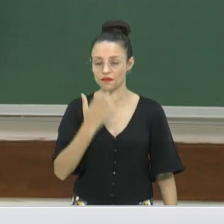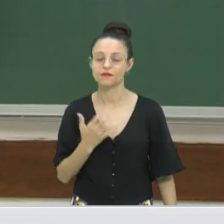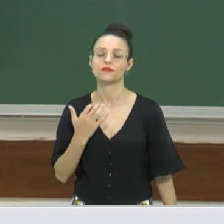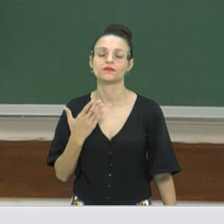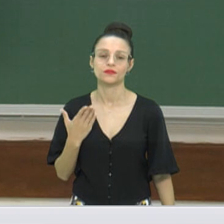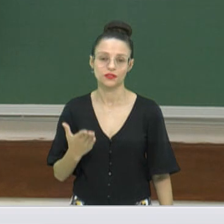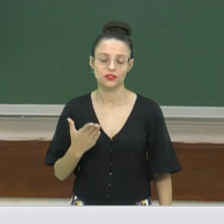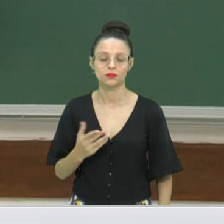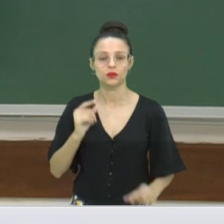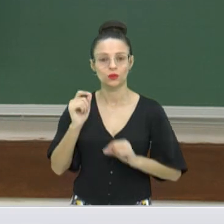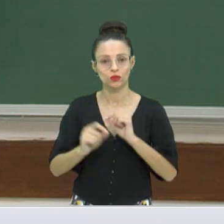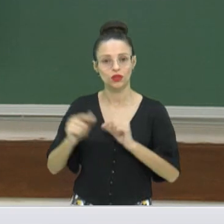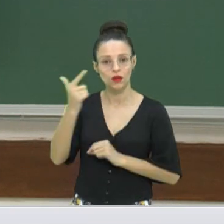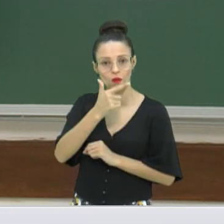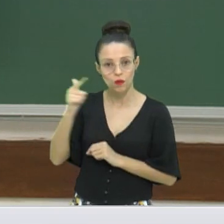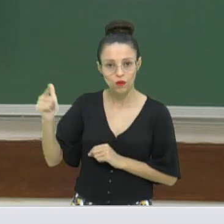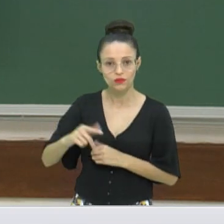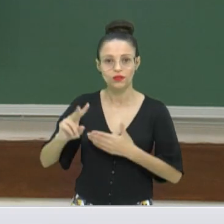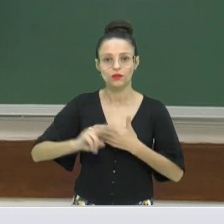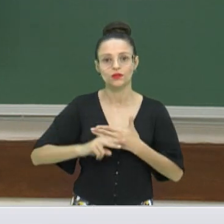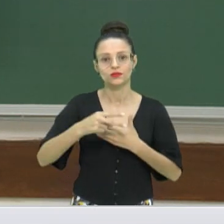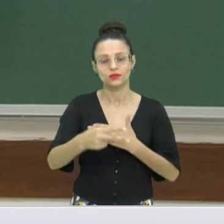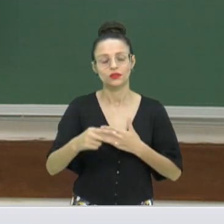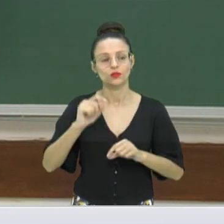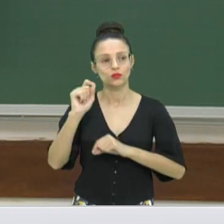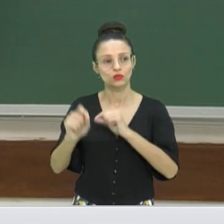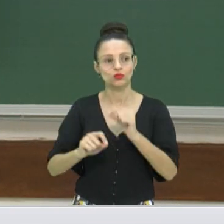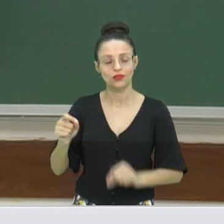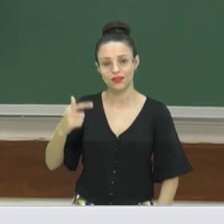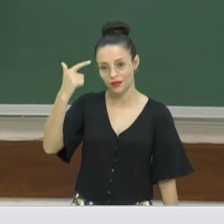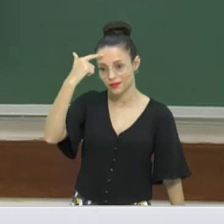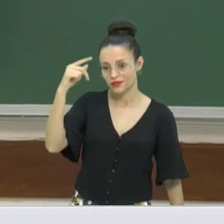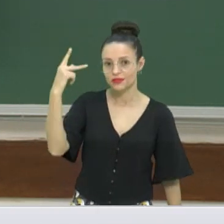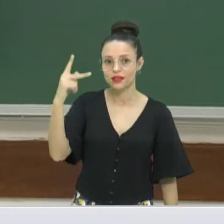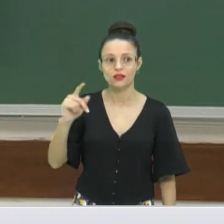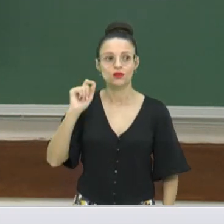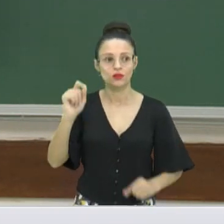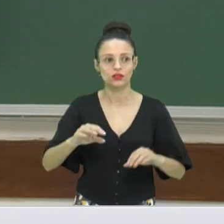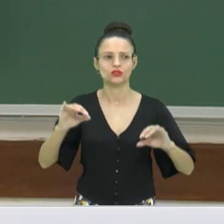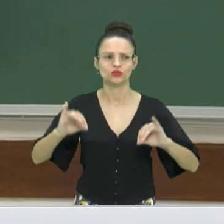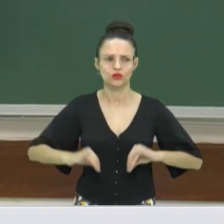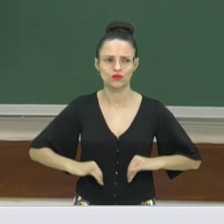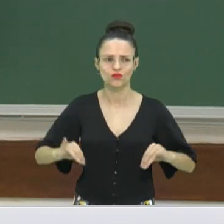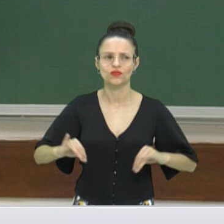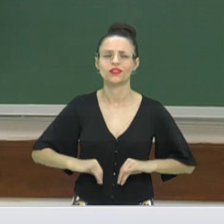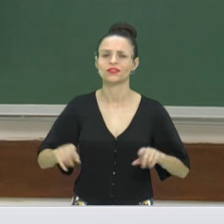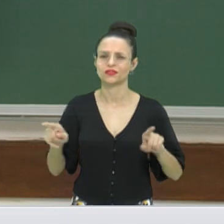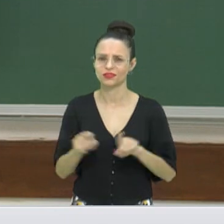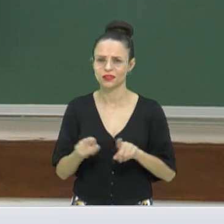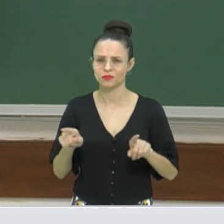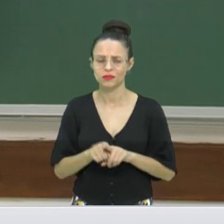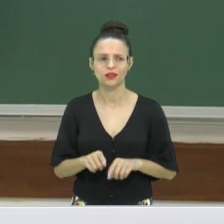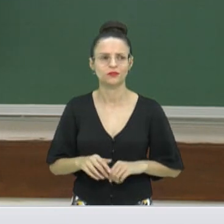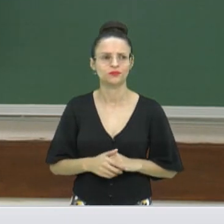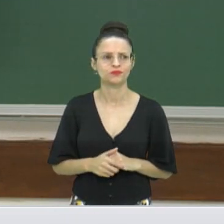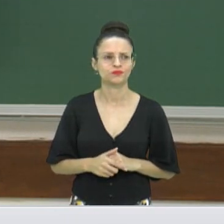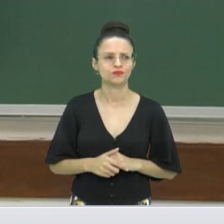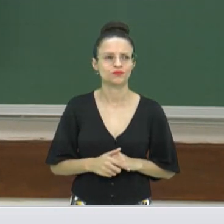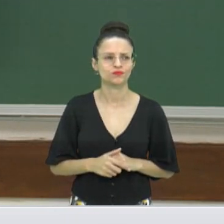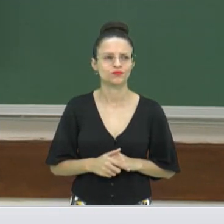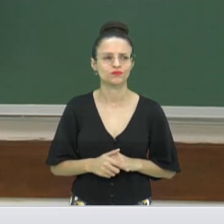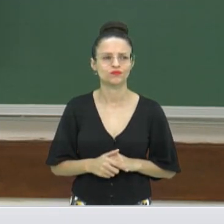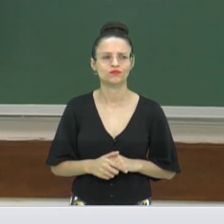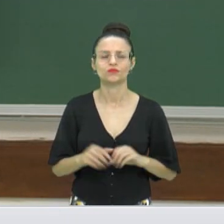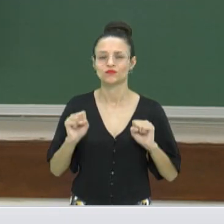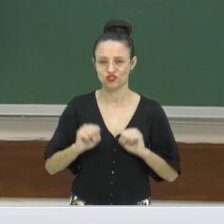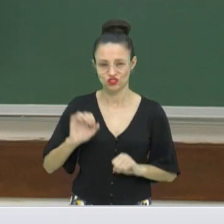professora? Aquelas outras ali, tá lá na cabeça da pessoa, ela tá sofrendo e tal. Agora, e as gravíssimas?